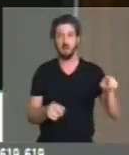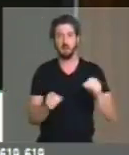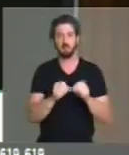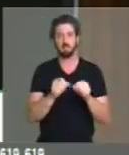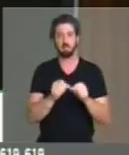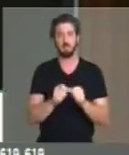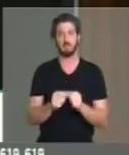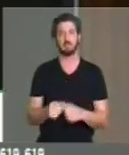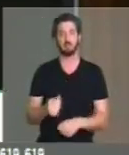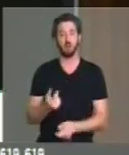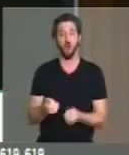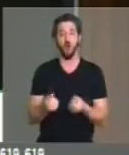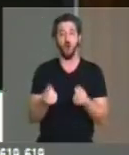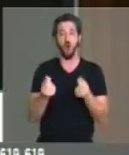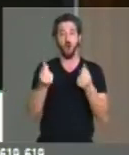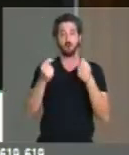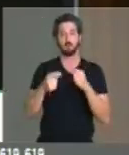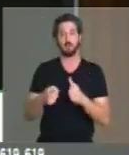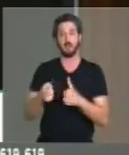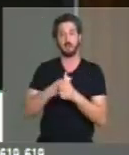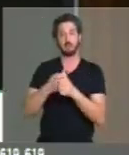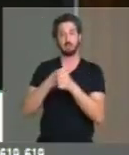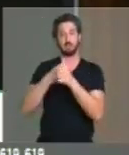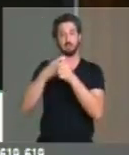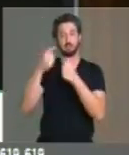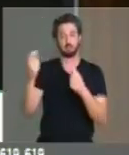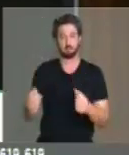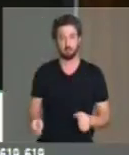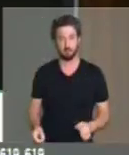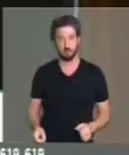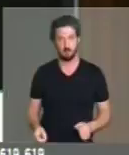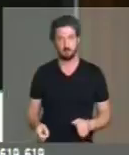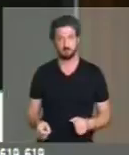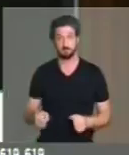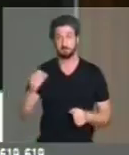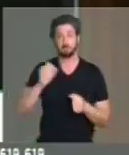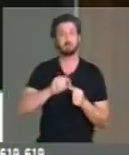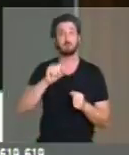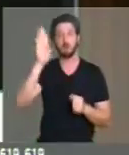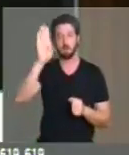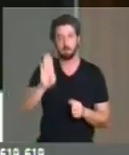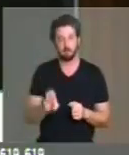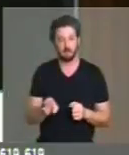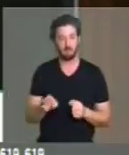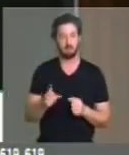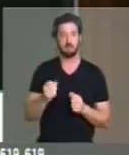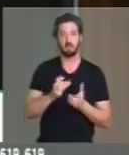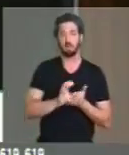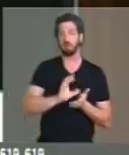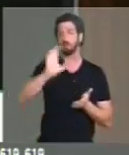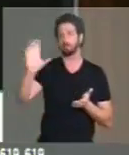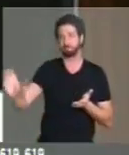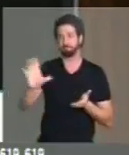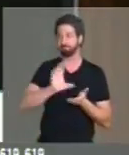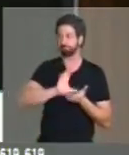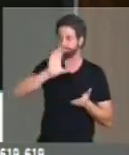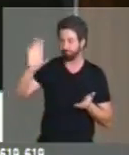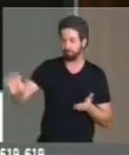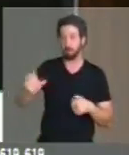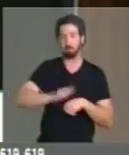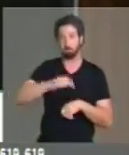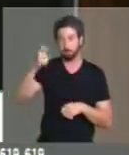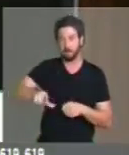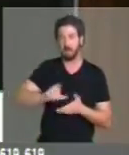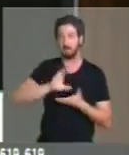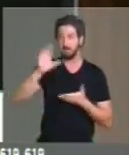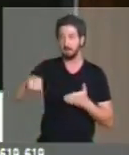que engorda a dívida interna, que faz com que o Brasil destine cada vez mais recursos